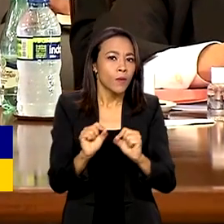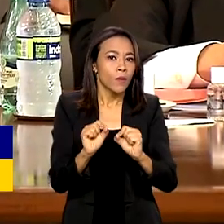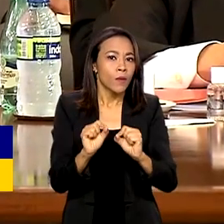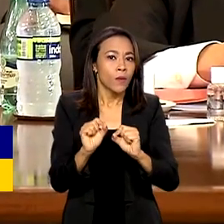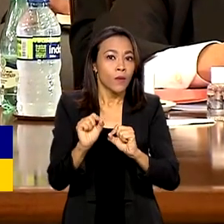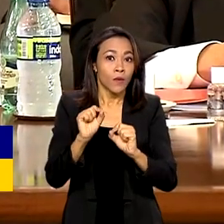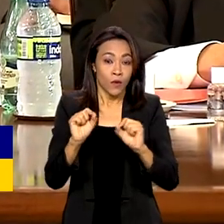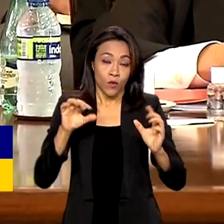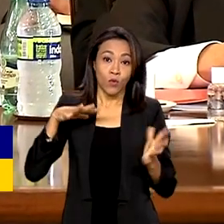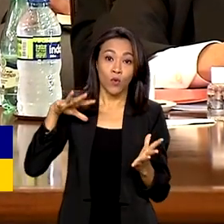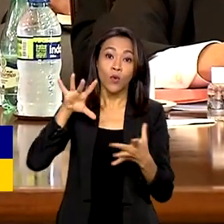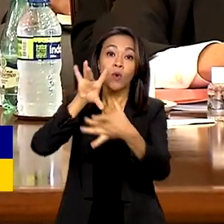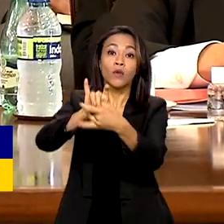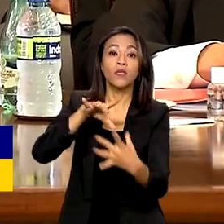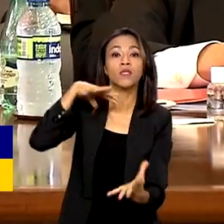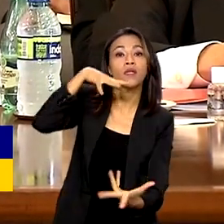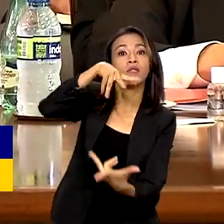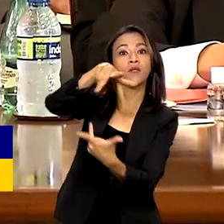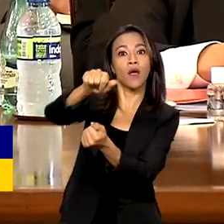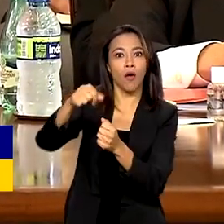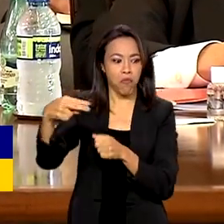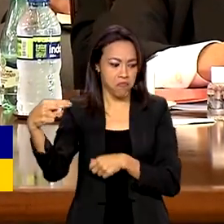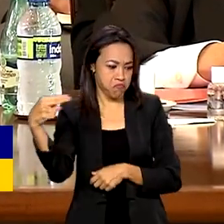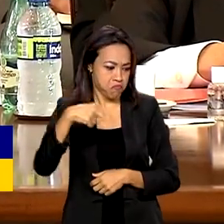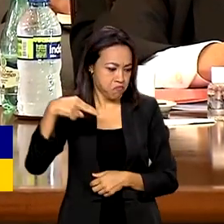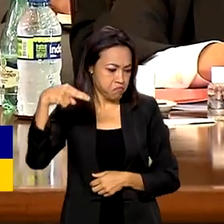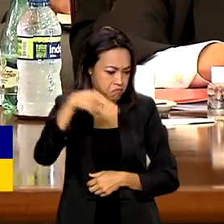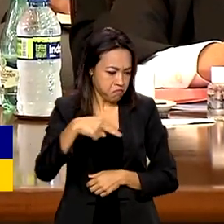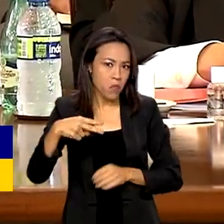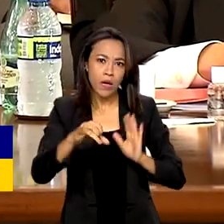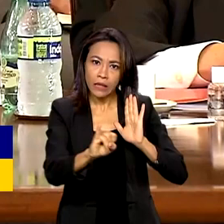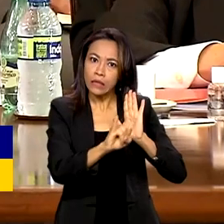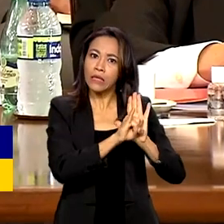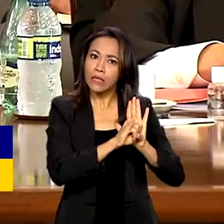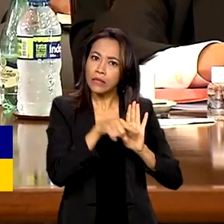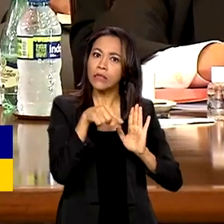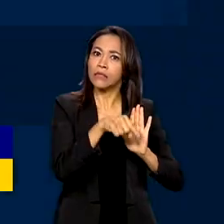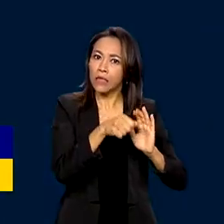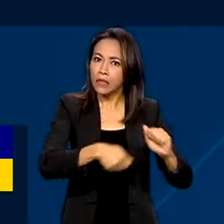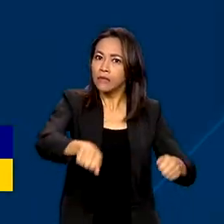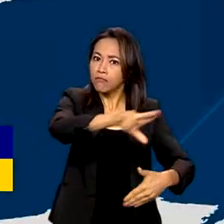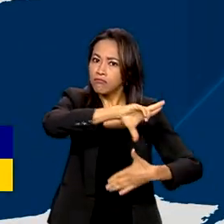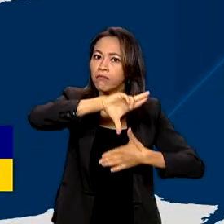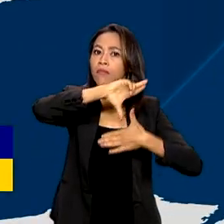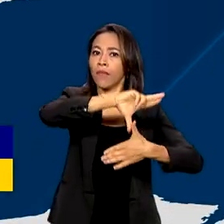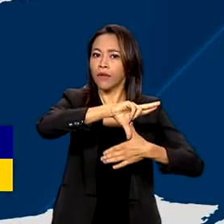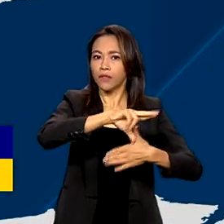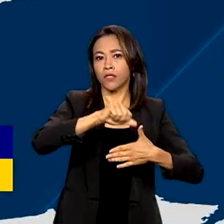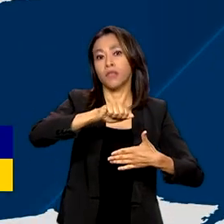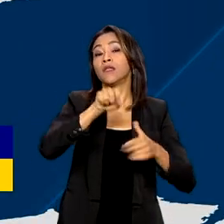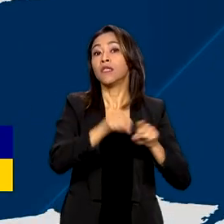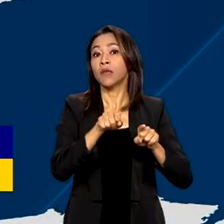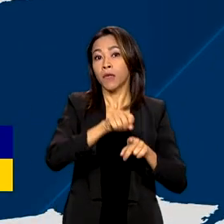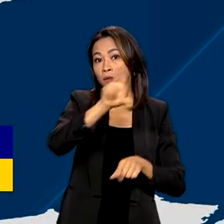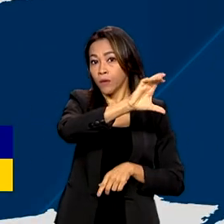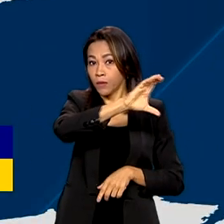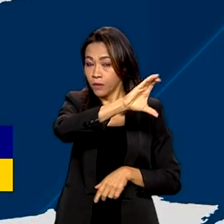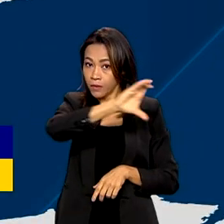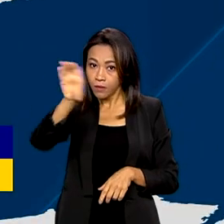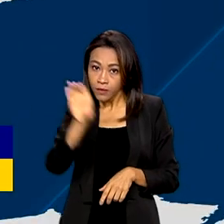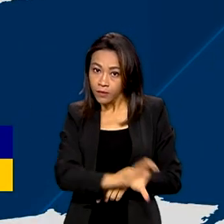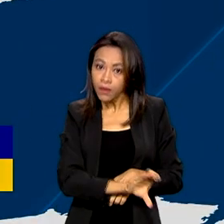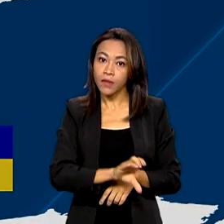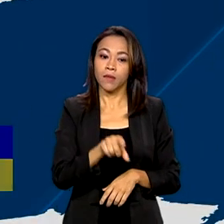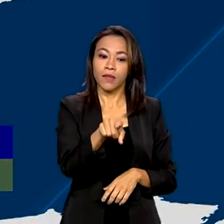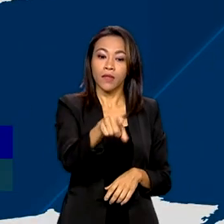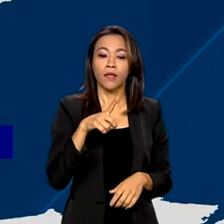nacional uma verdadeira identidade latino-americana e caribenha. Além do Brasil, participaram do encontro os